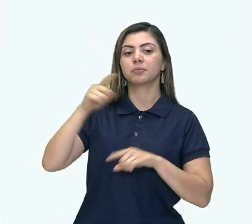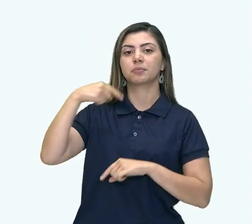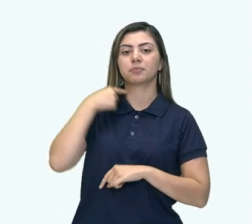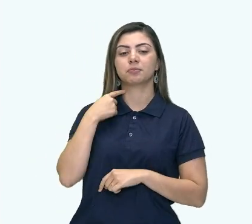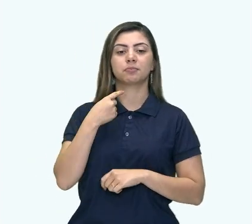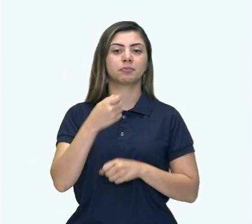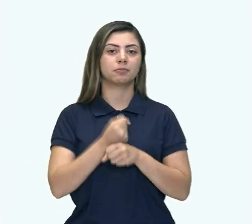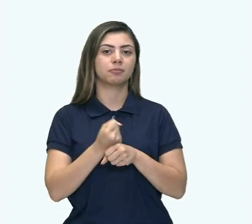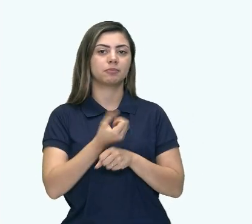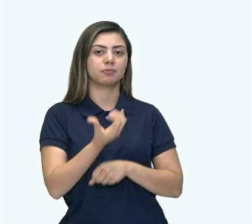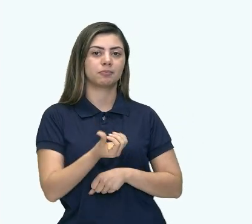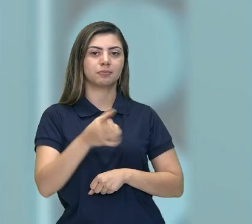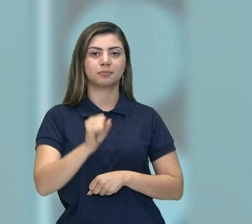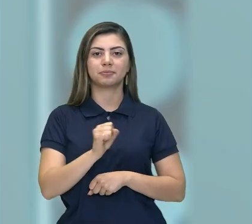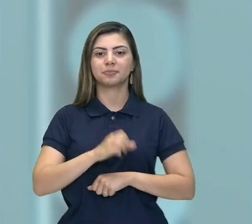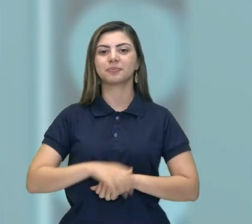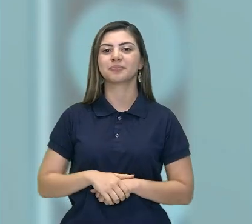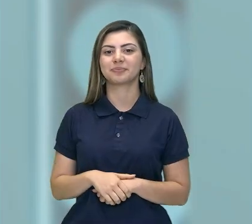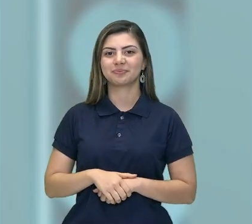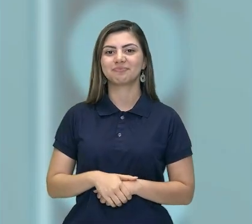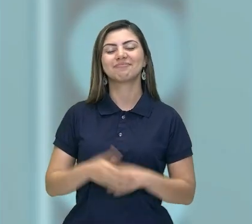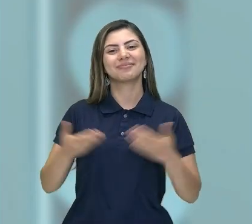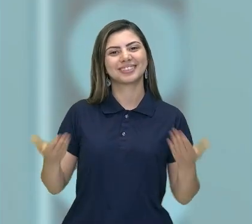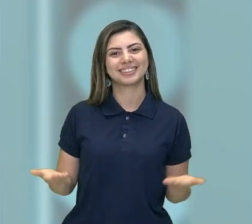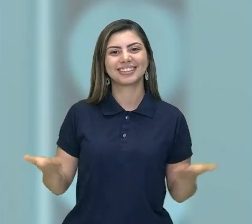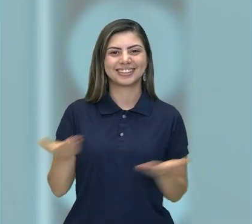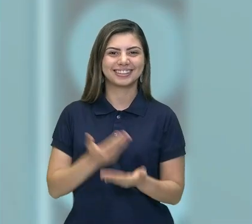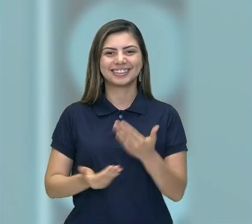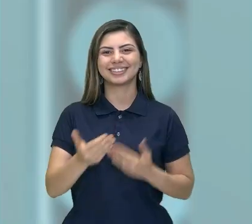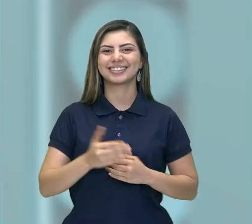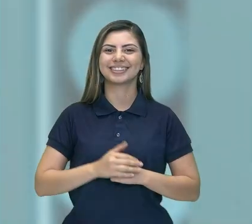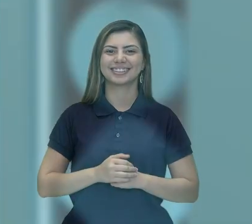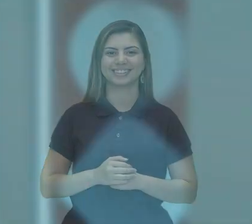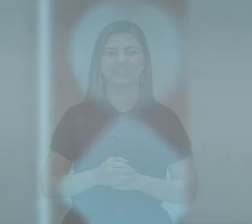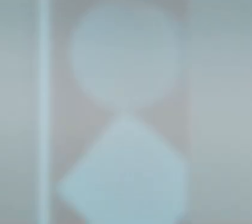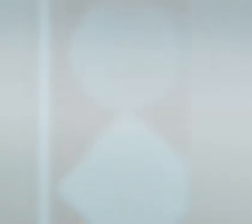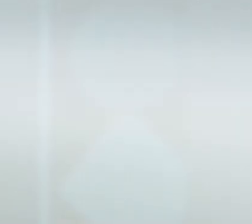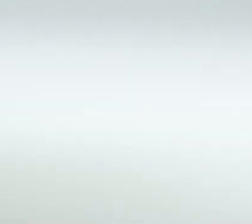de 68. Então, gente, vamos à nossa aula?